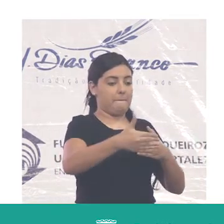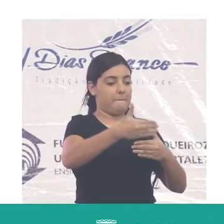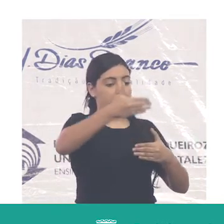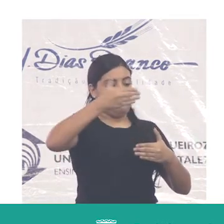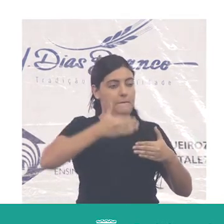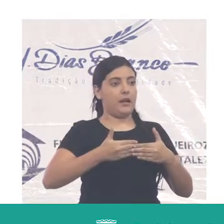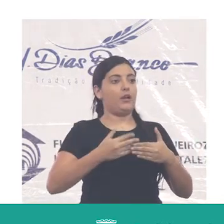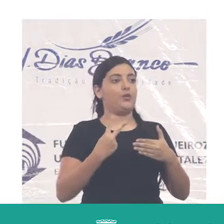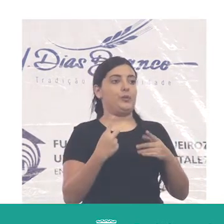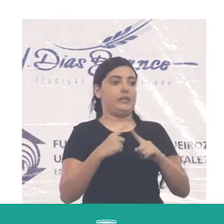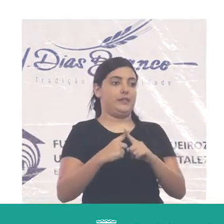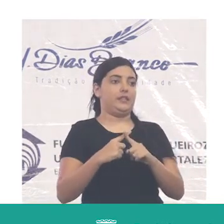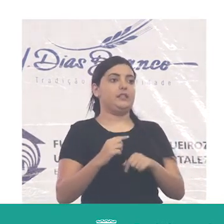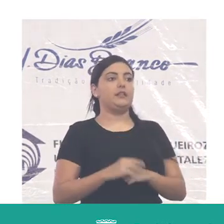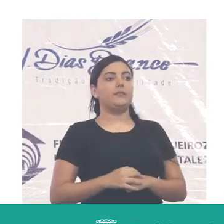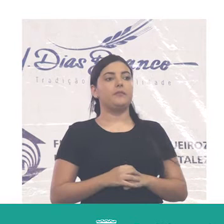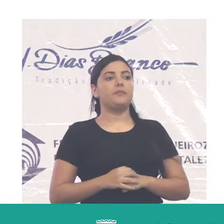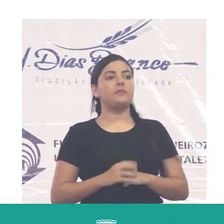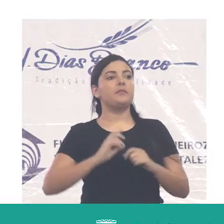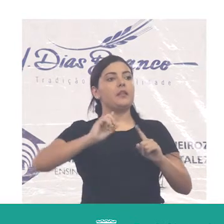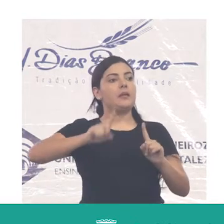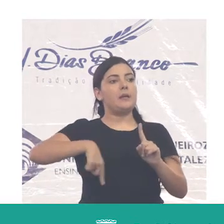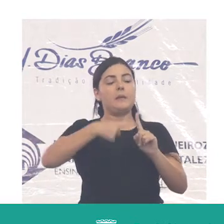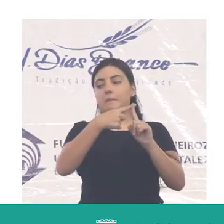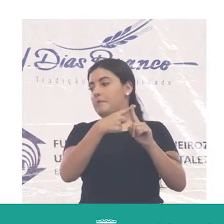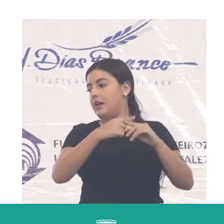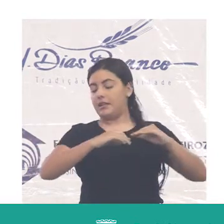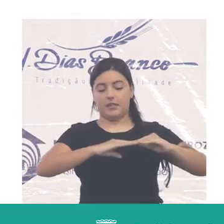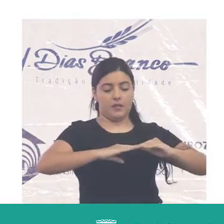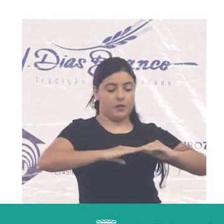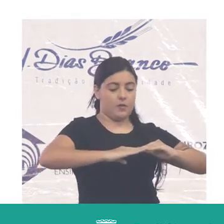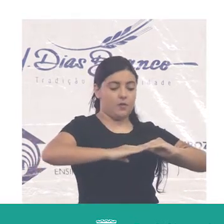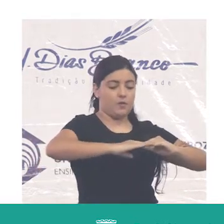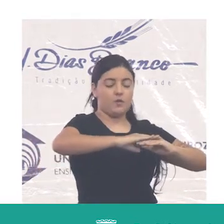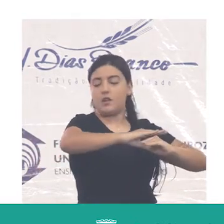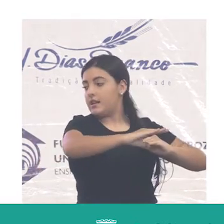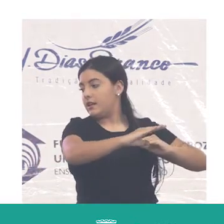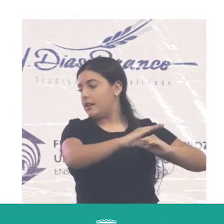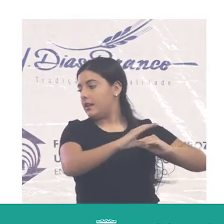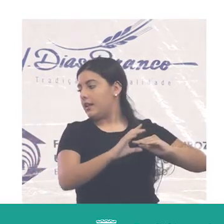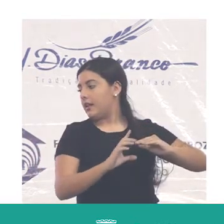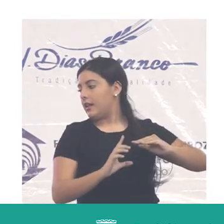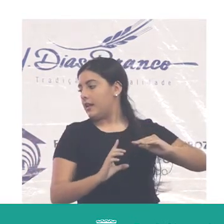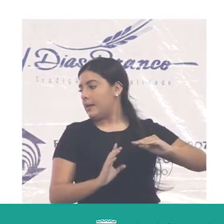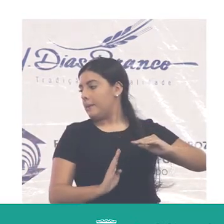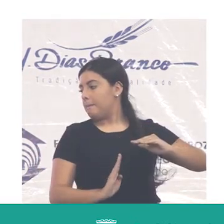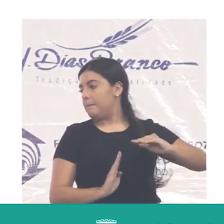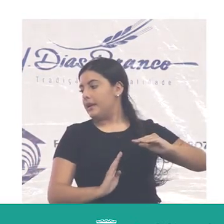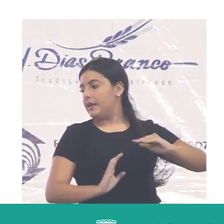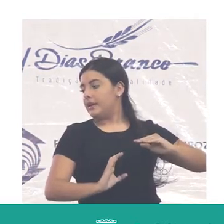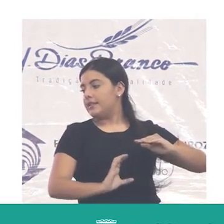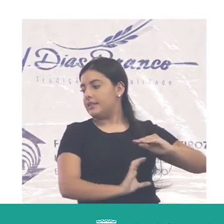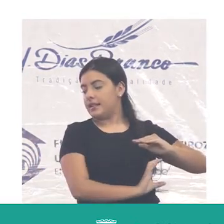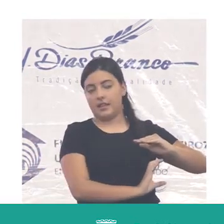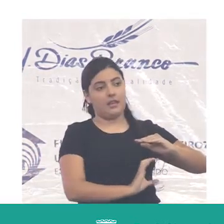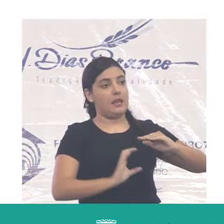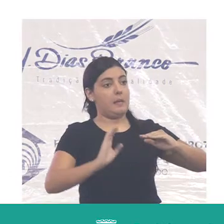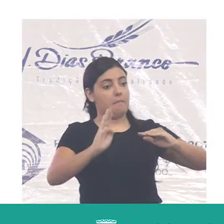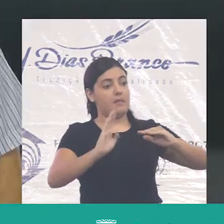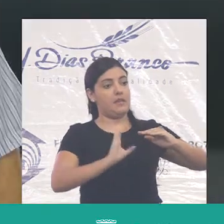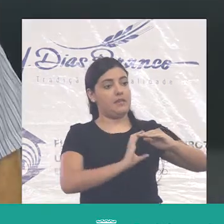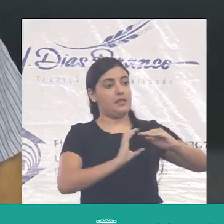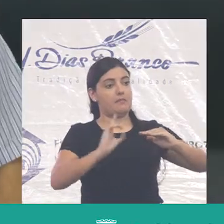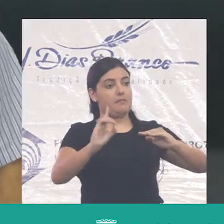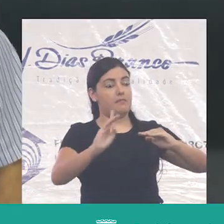vezes C 2 vezes, mas o chão BC, pode notar que eu botei de vermelho, o chão BC só é contado